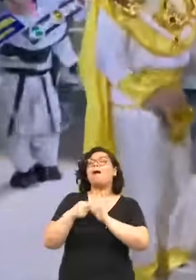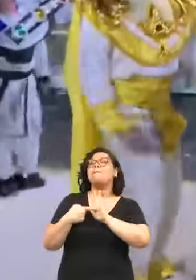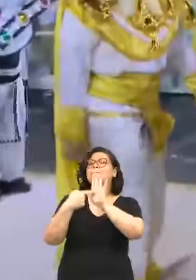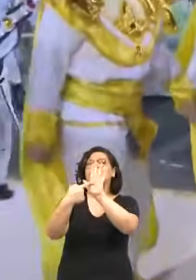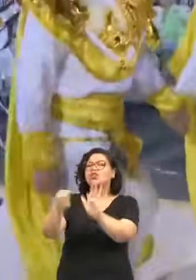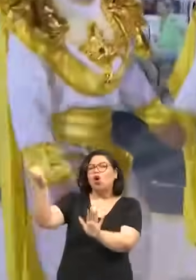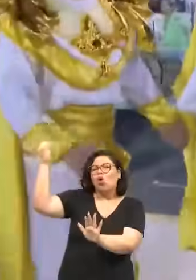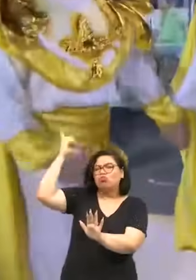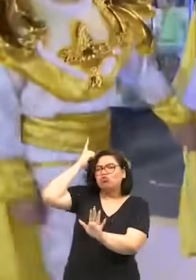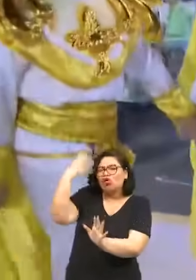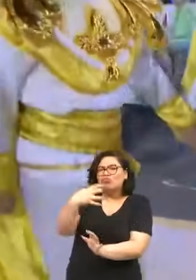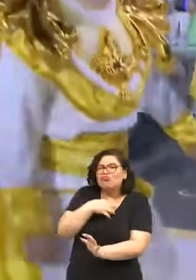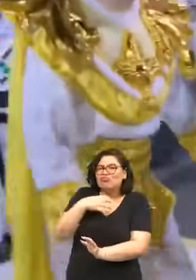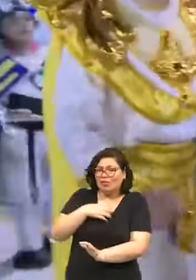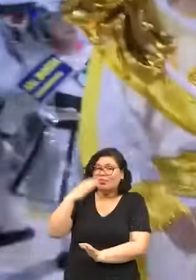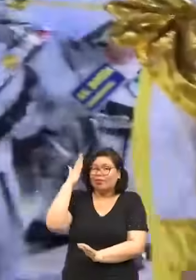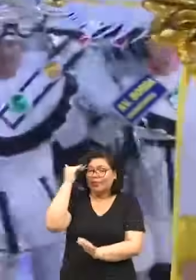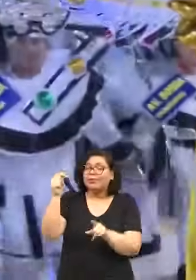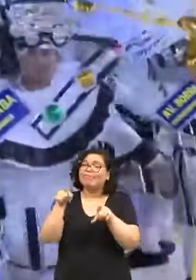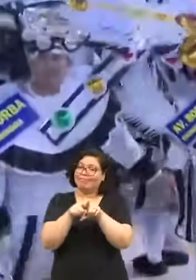como forma de sabedoria também.